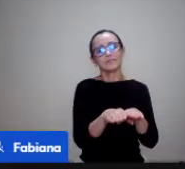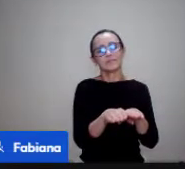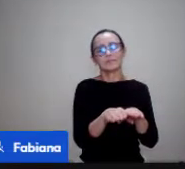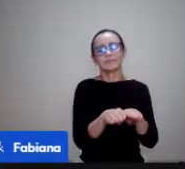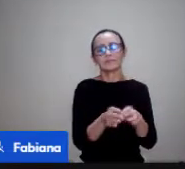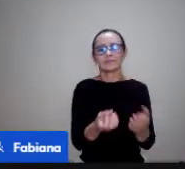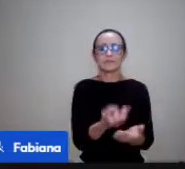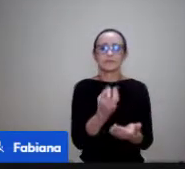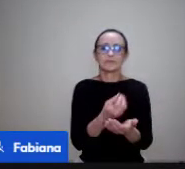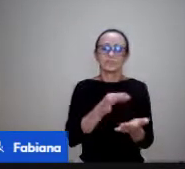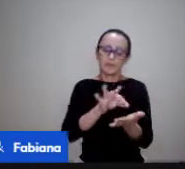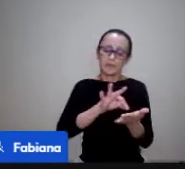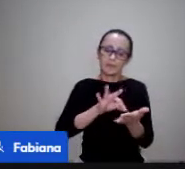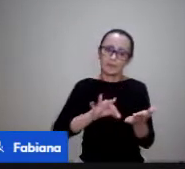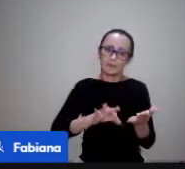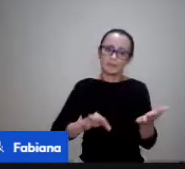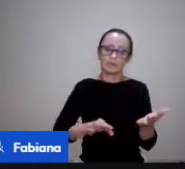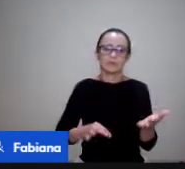e da linguagem